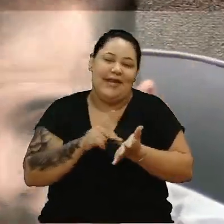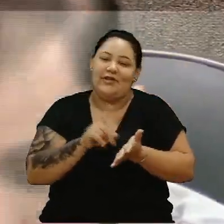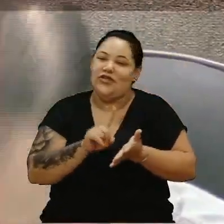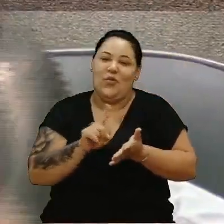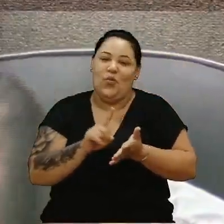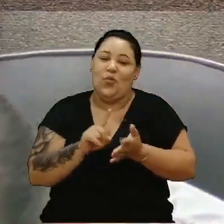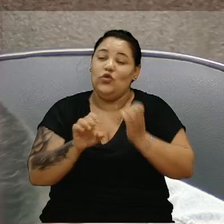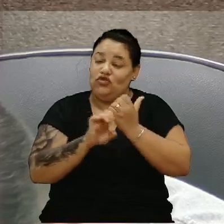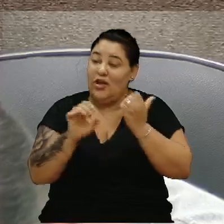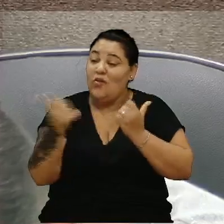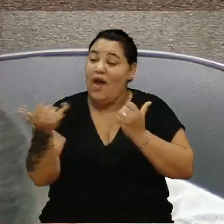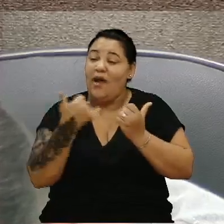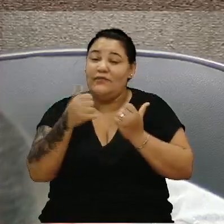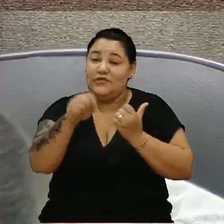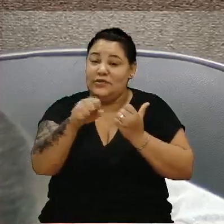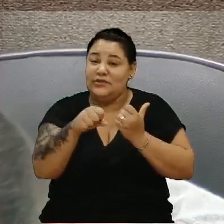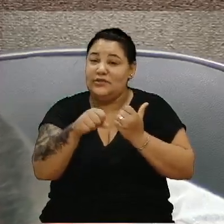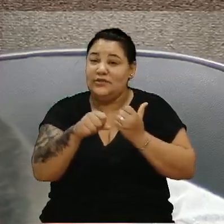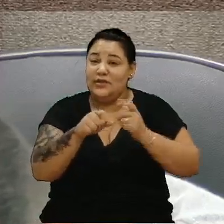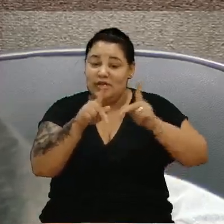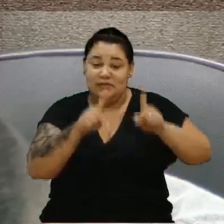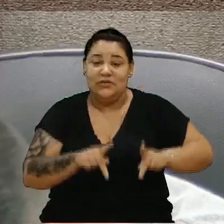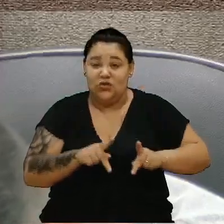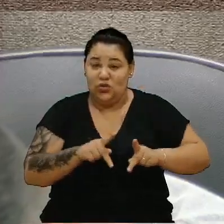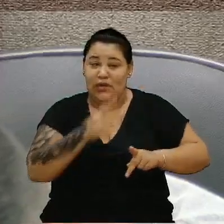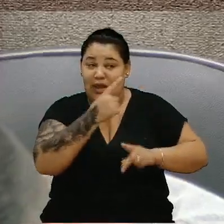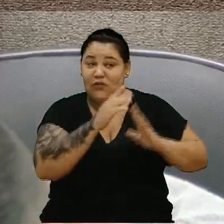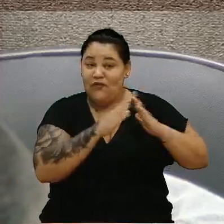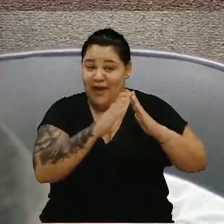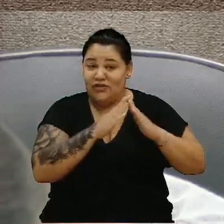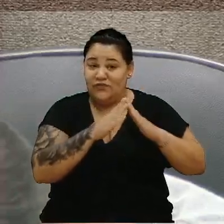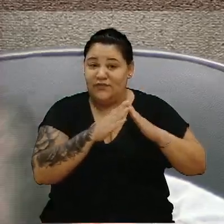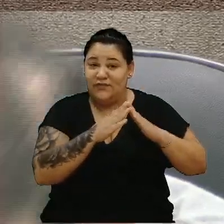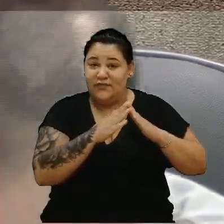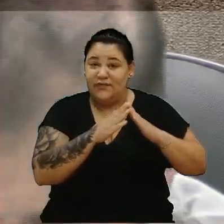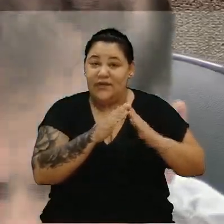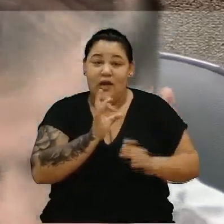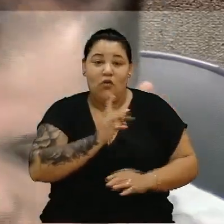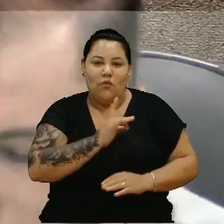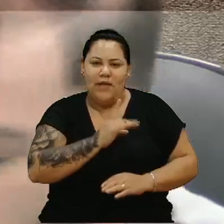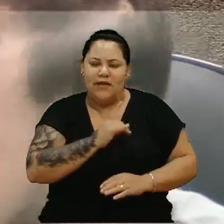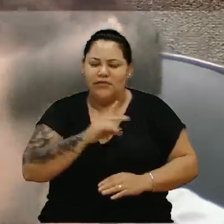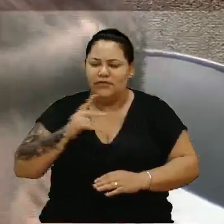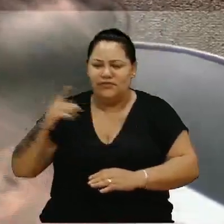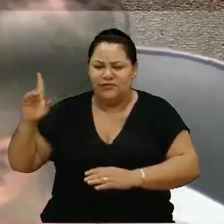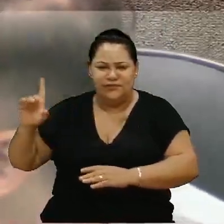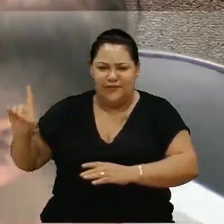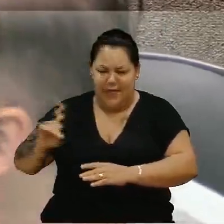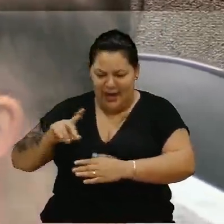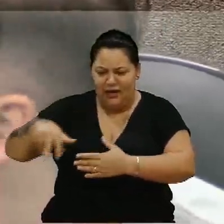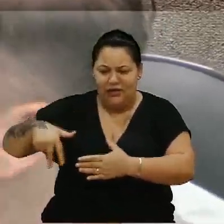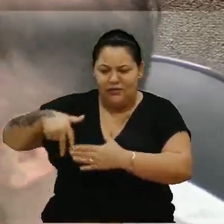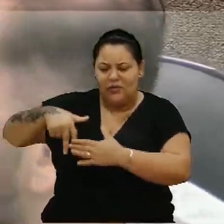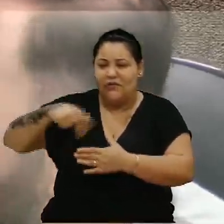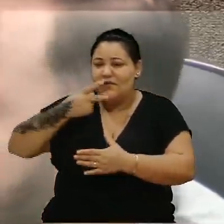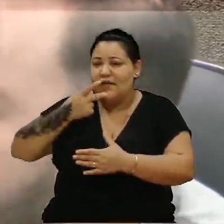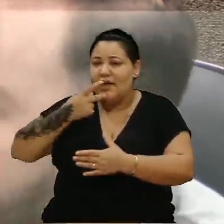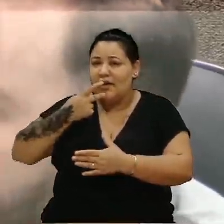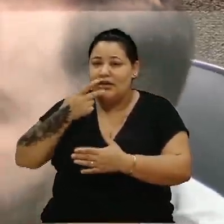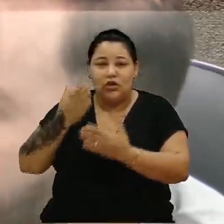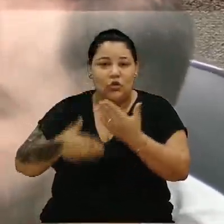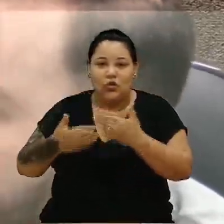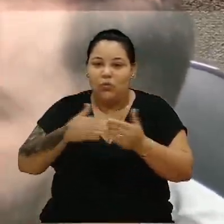Fátima, elas ficaram horrorizadas, de verdade. Eles vieram aqui na tribuna e deram uma explicação que ia tudo